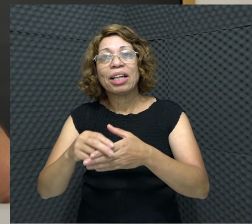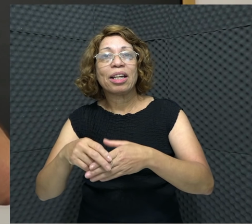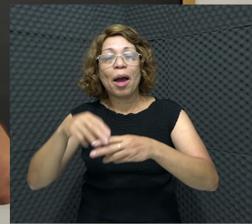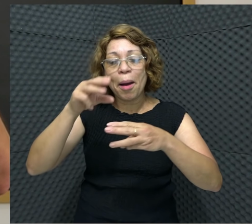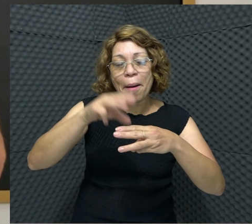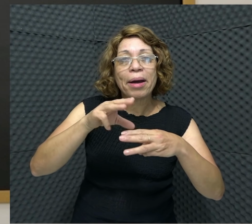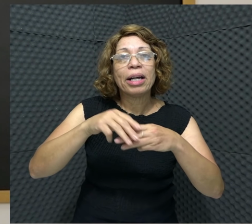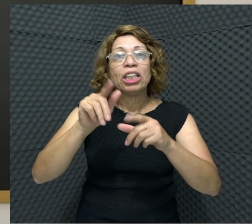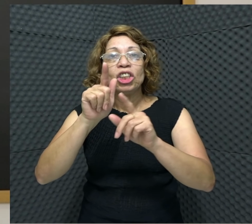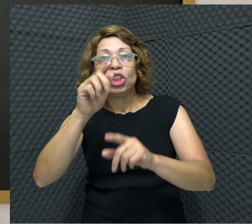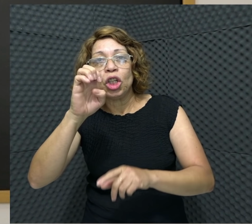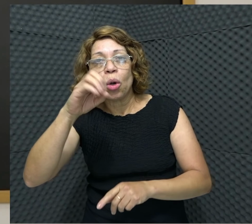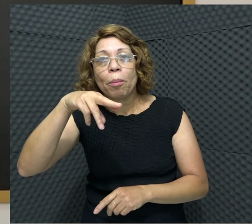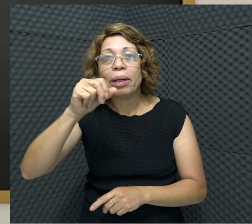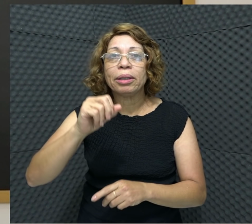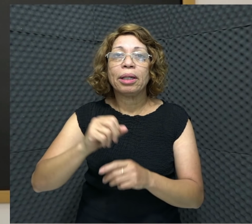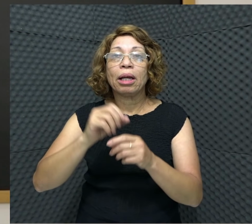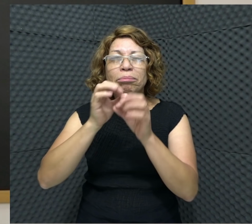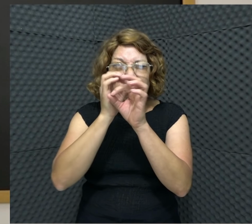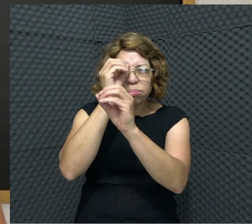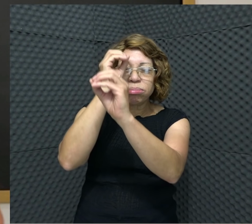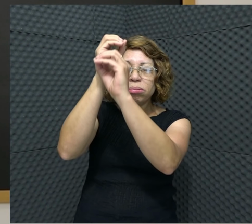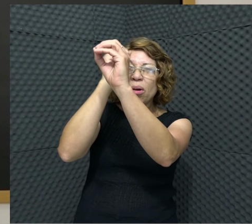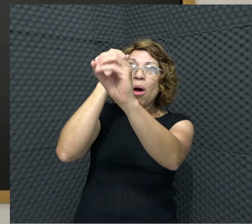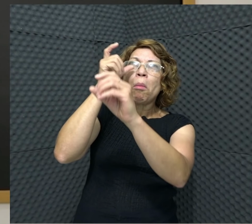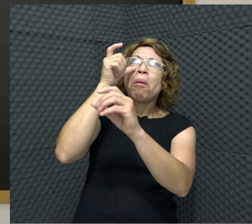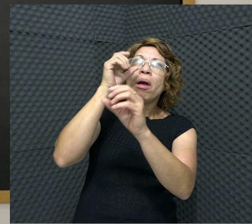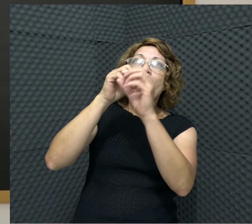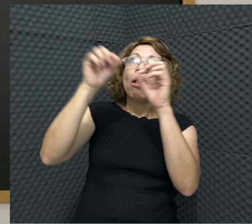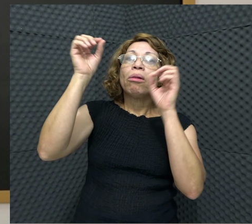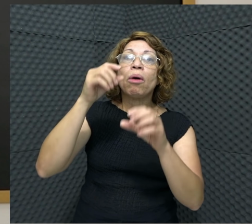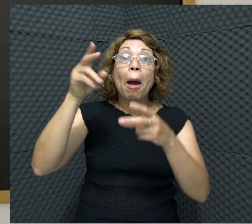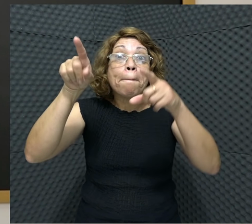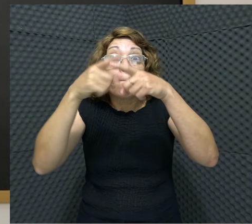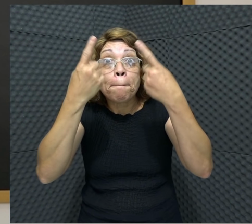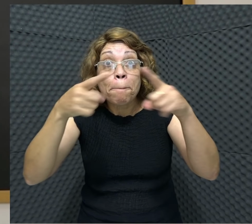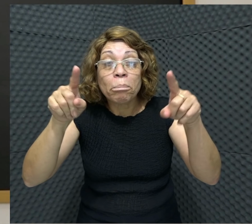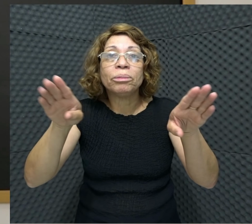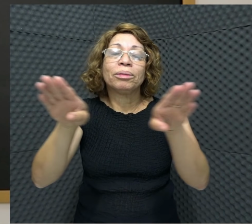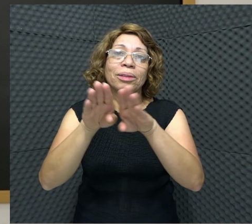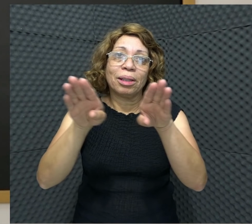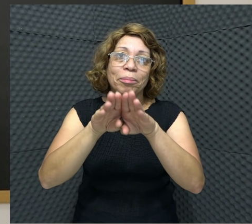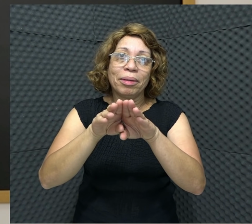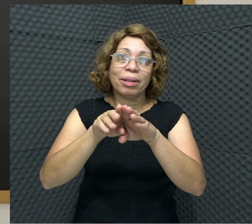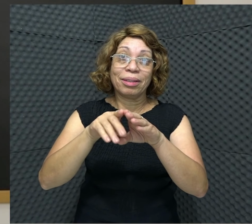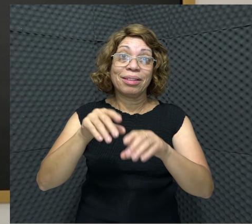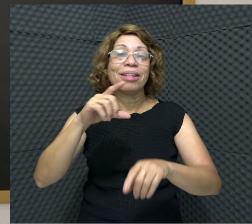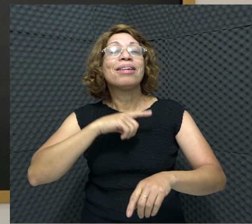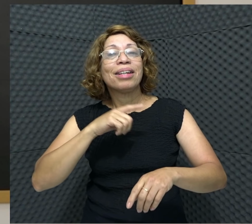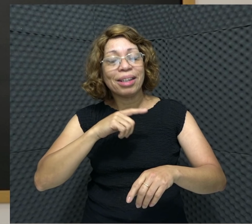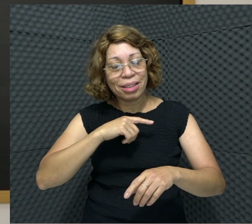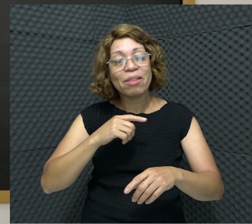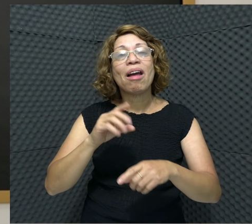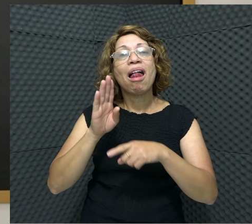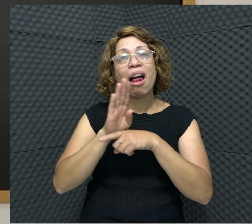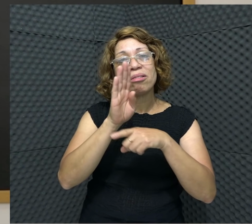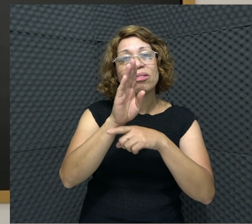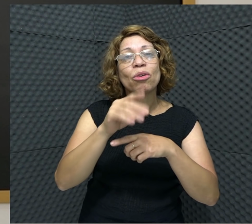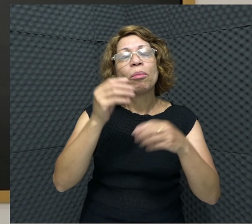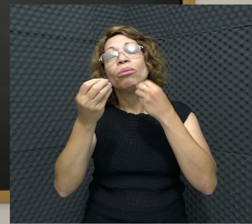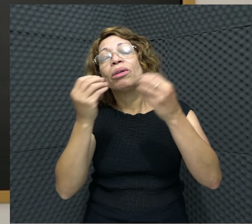no ramo da aritmética, da geometria, da astronomia, da música, ele criou o teorema de Pitágoras e ele